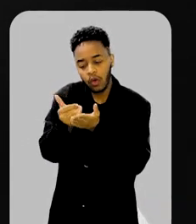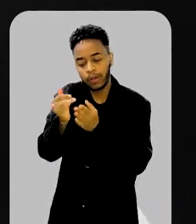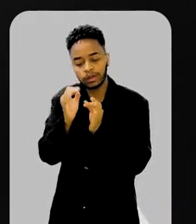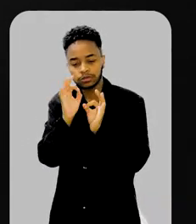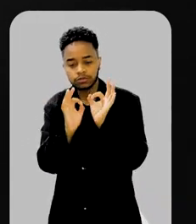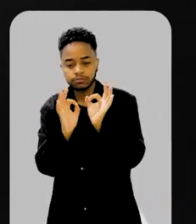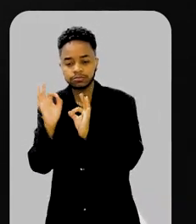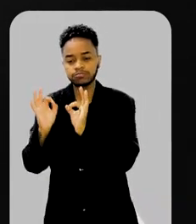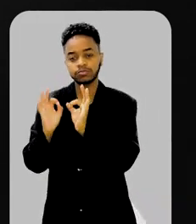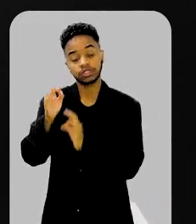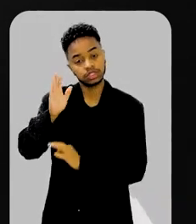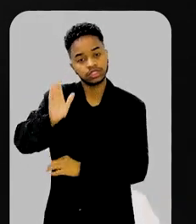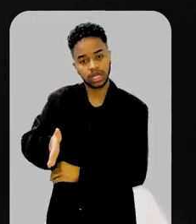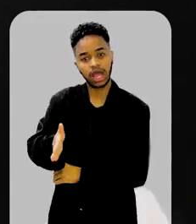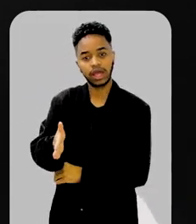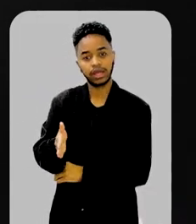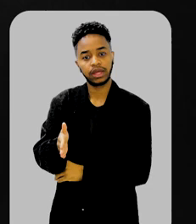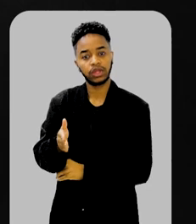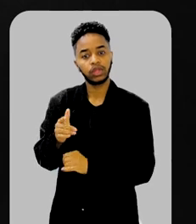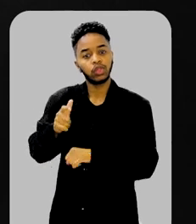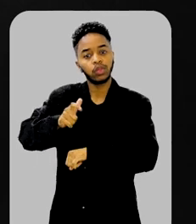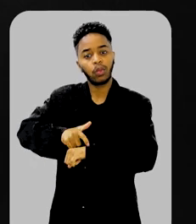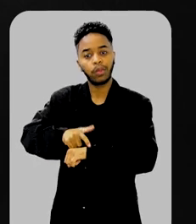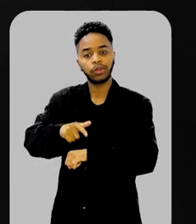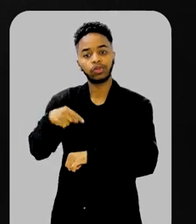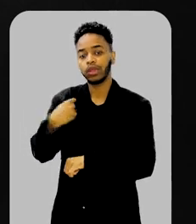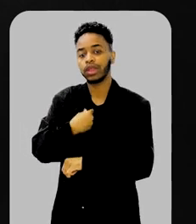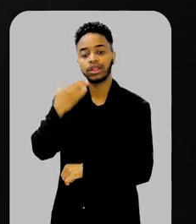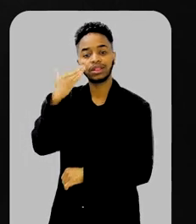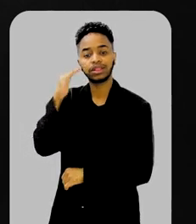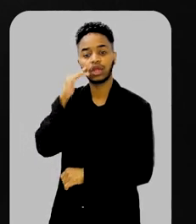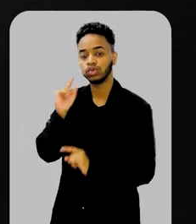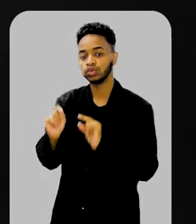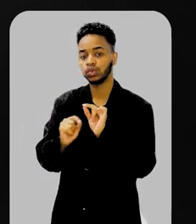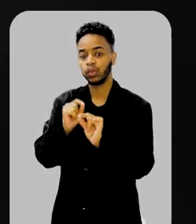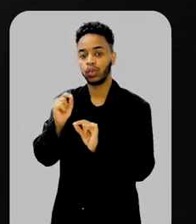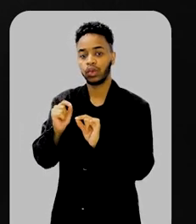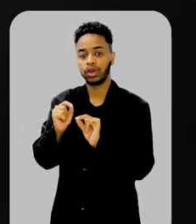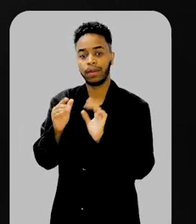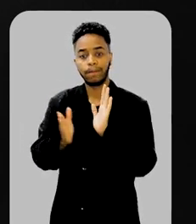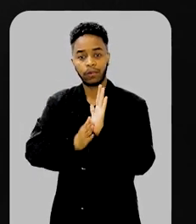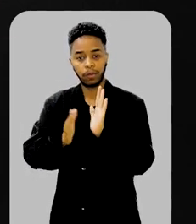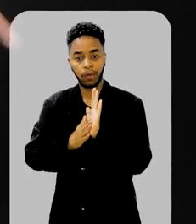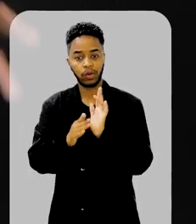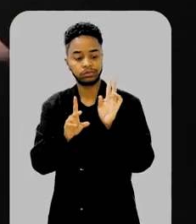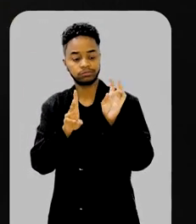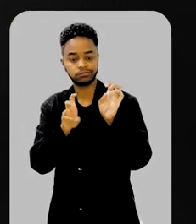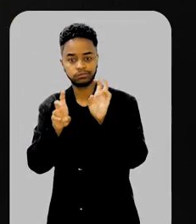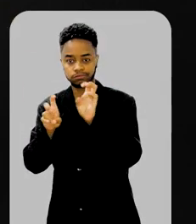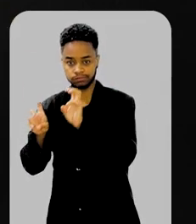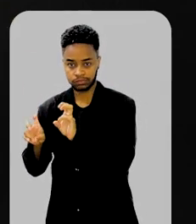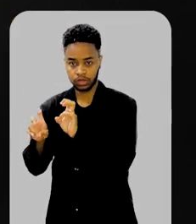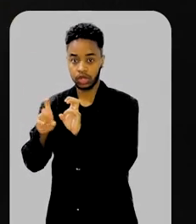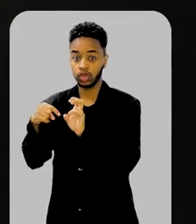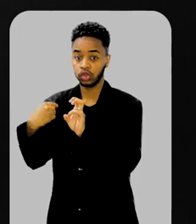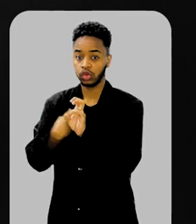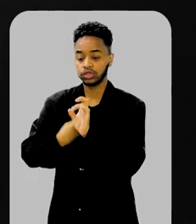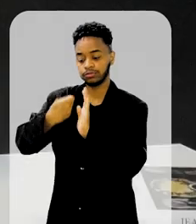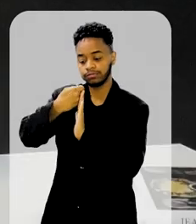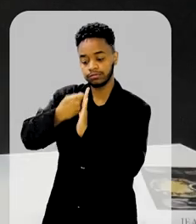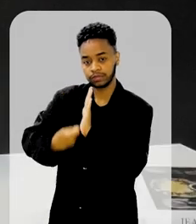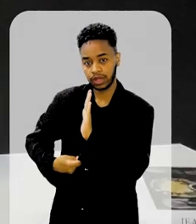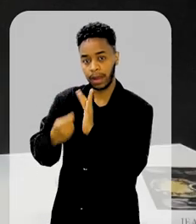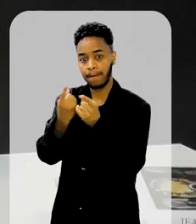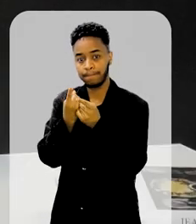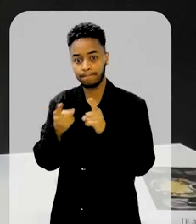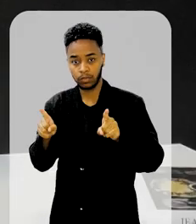aquela mão dada ali já desde o entendimento do que a gente tem de proposta de tema que vai se transformar em